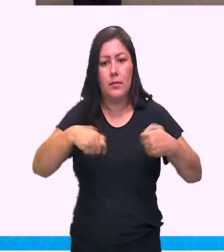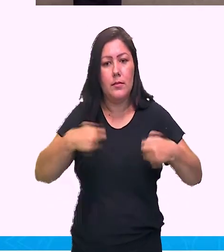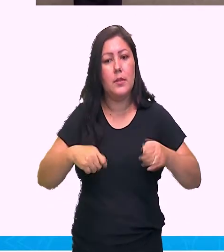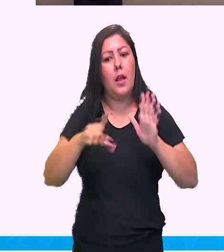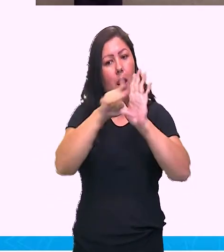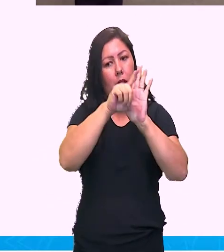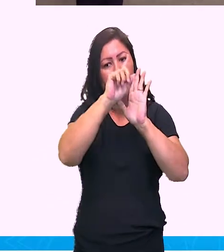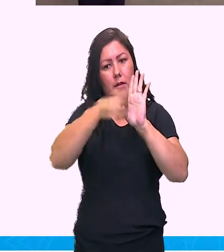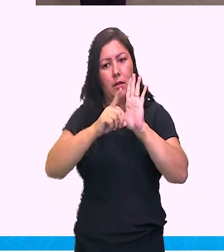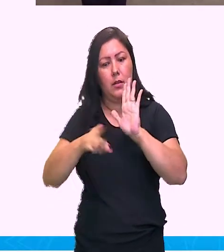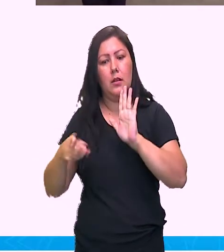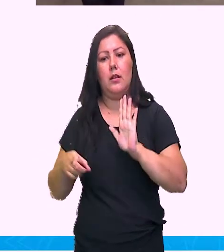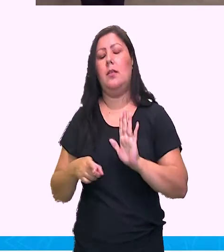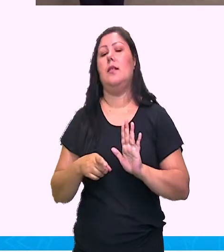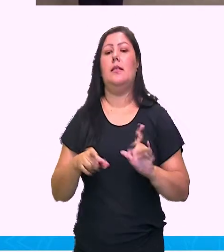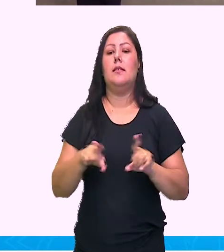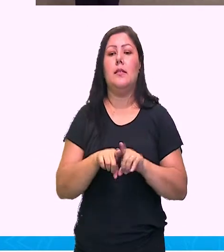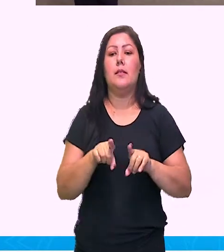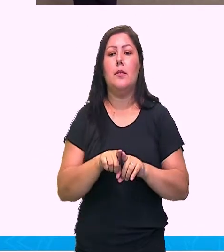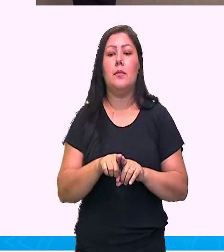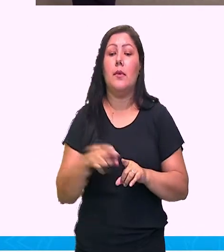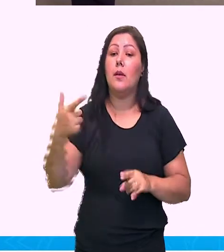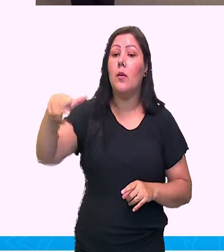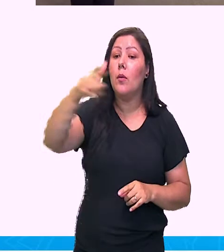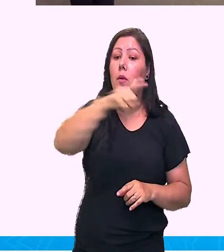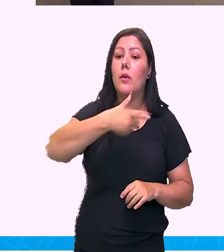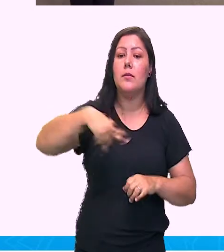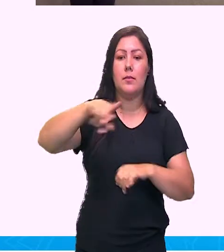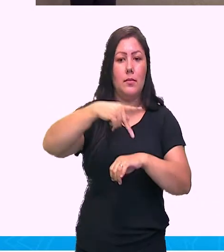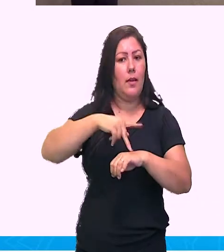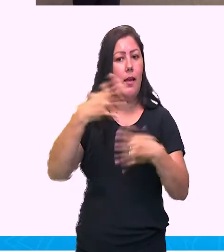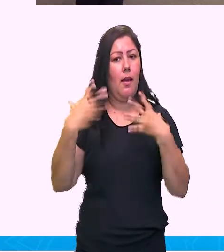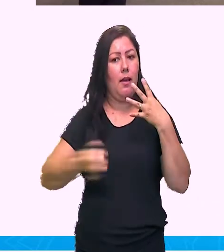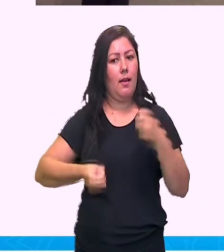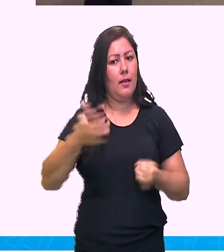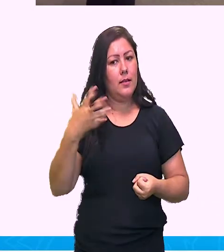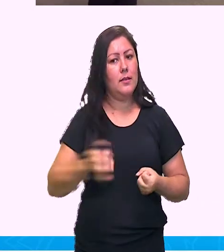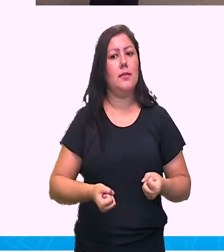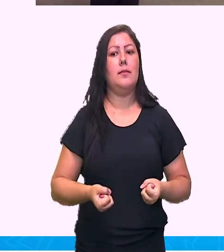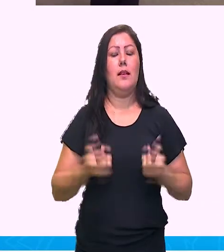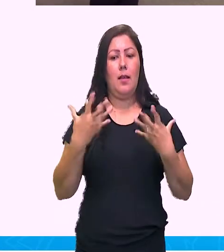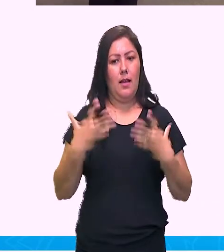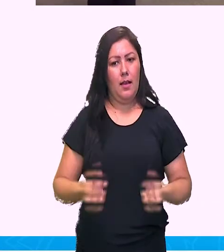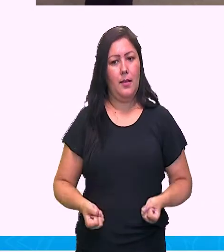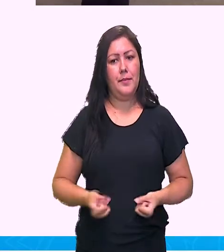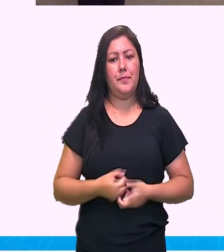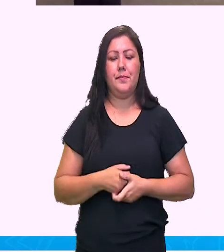reconhecimento internacional. E isso,